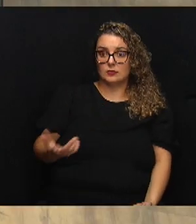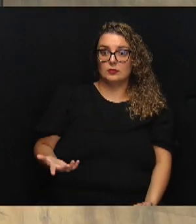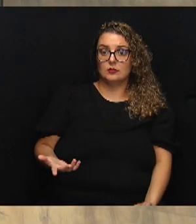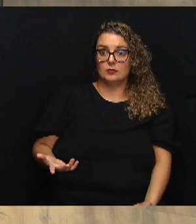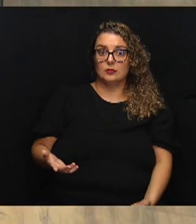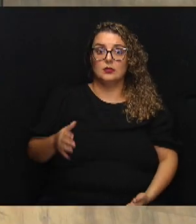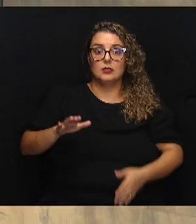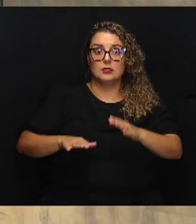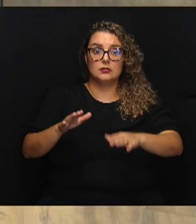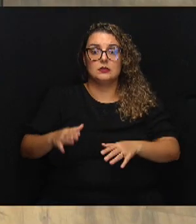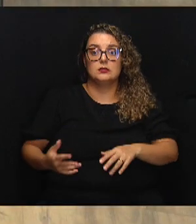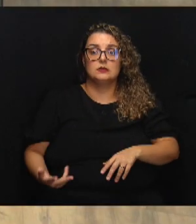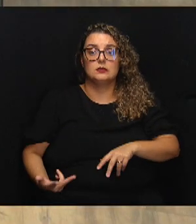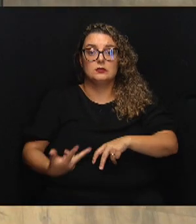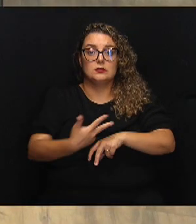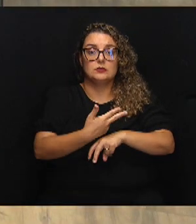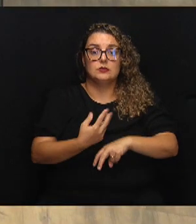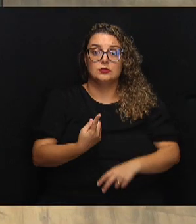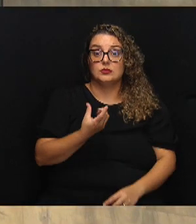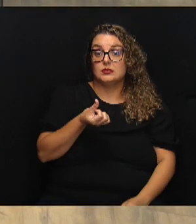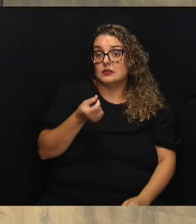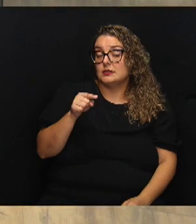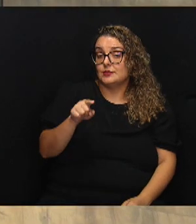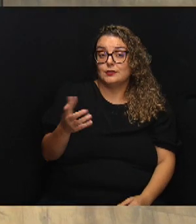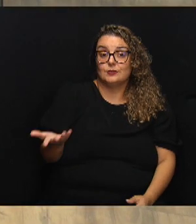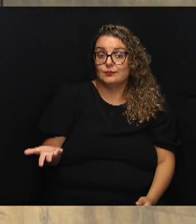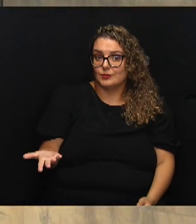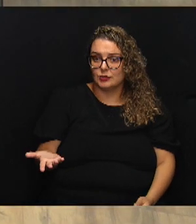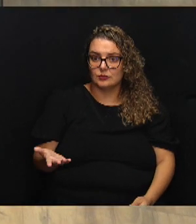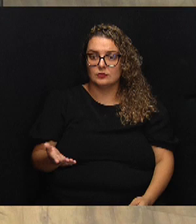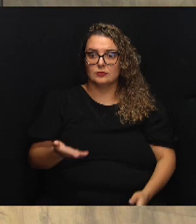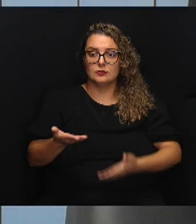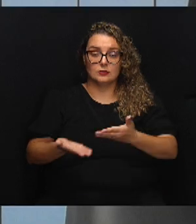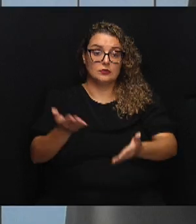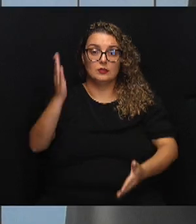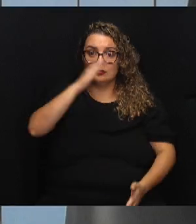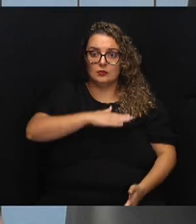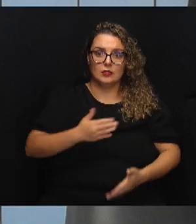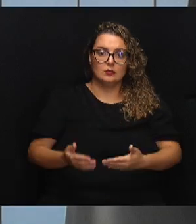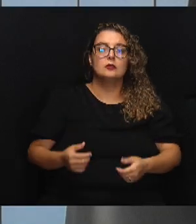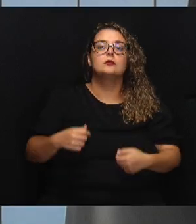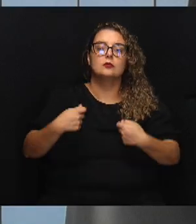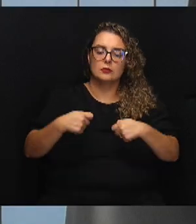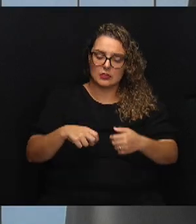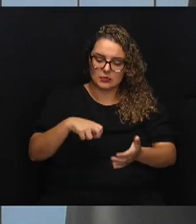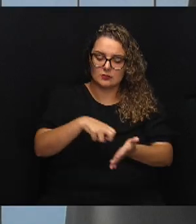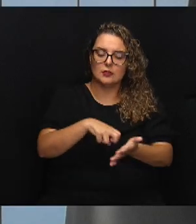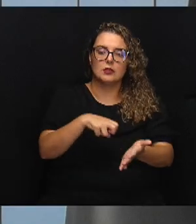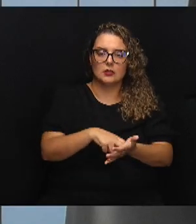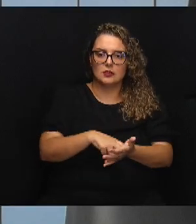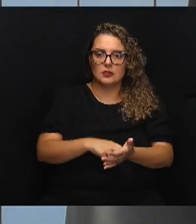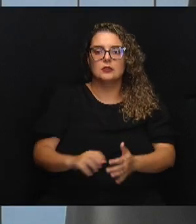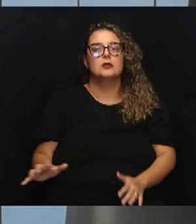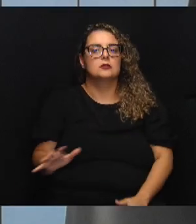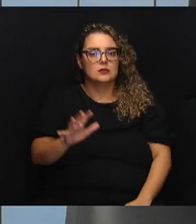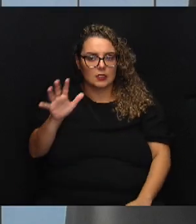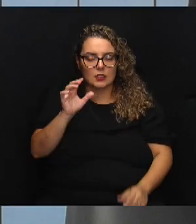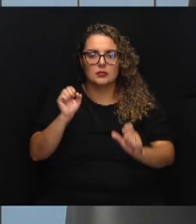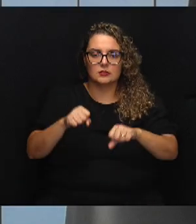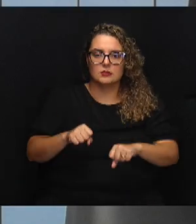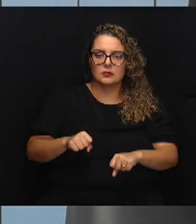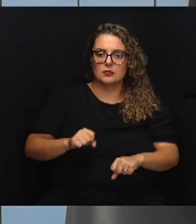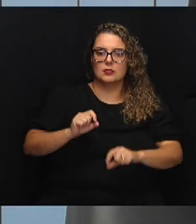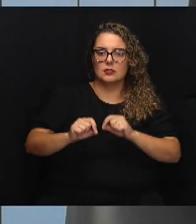6 mil num animal que passou por maus tratos. Então, eu acredito que tem que ter a penalidade, tem que ser alta, e quem